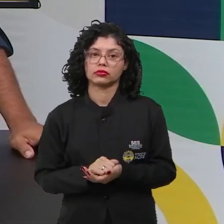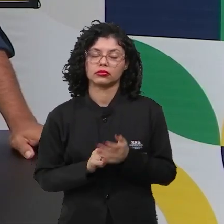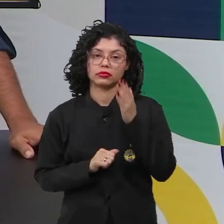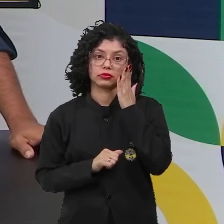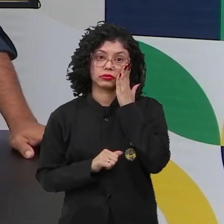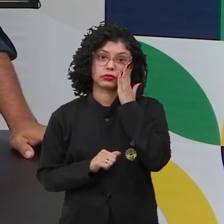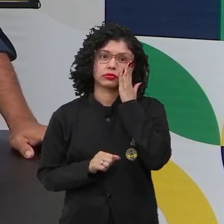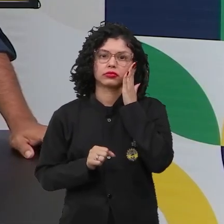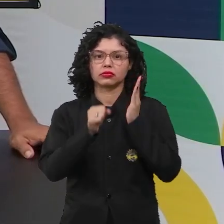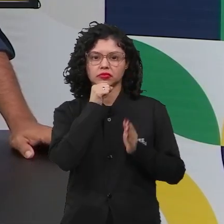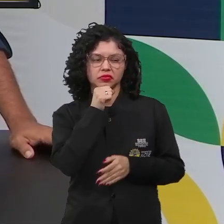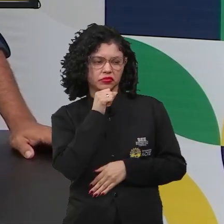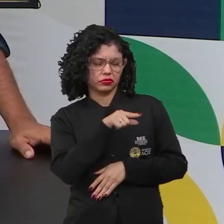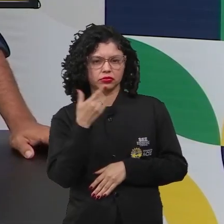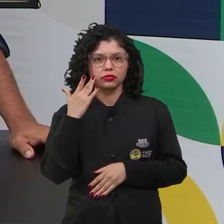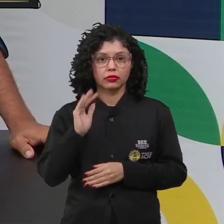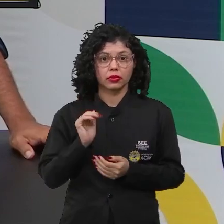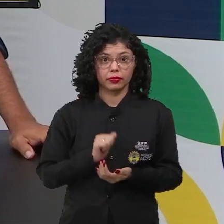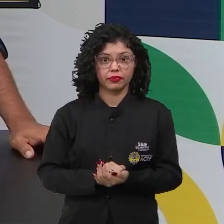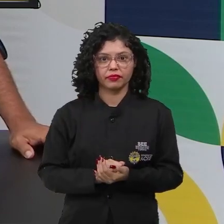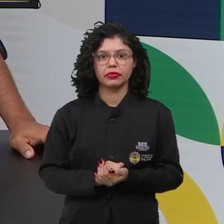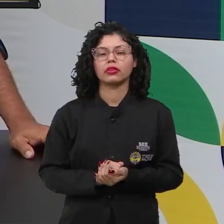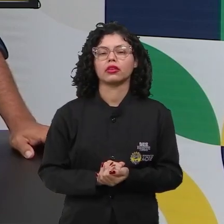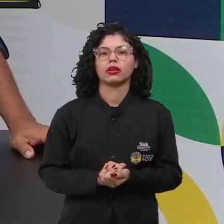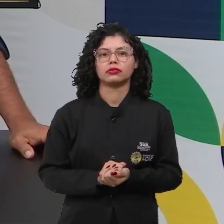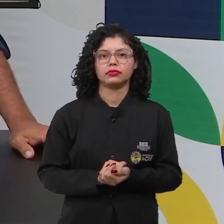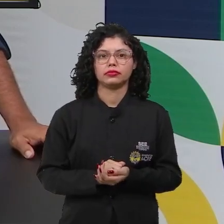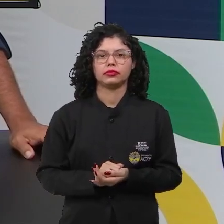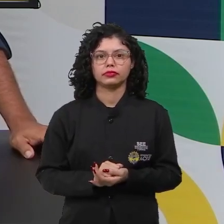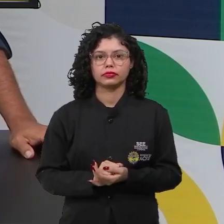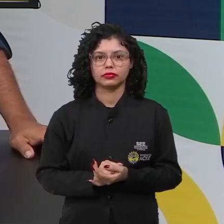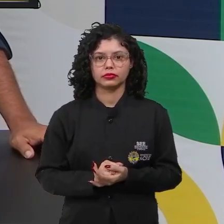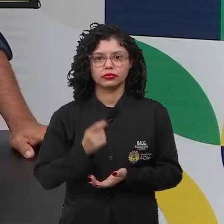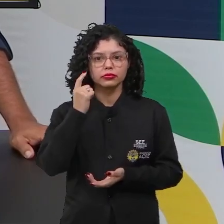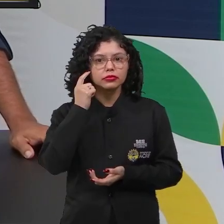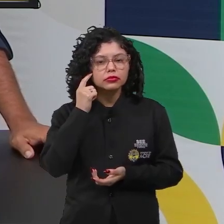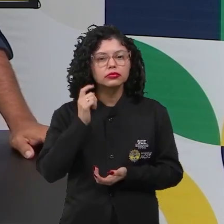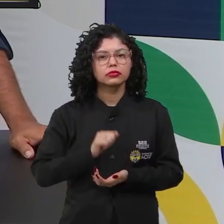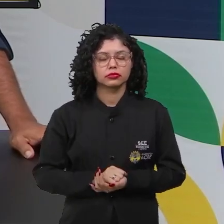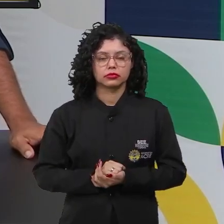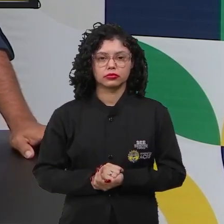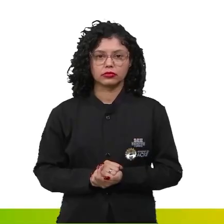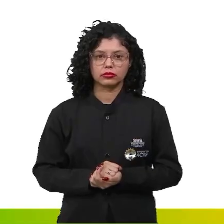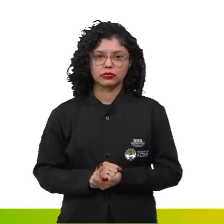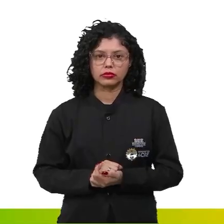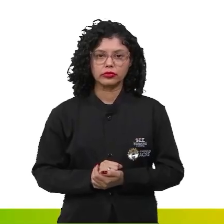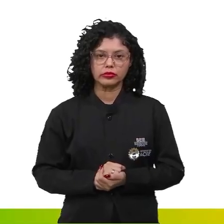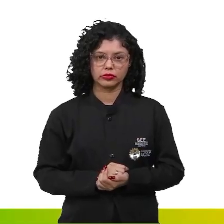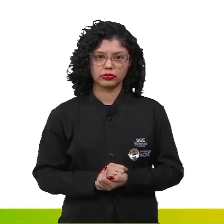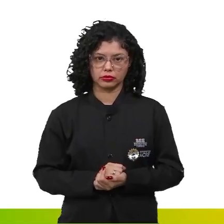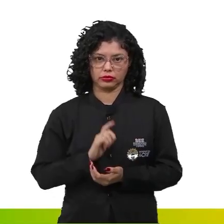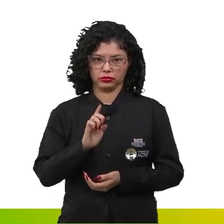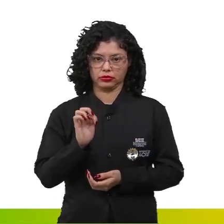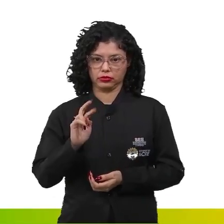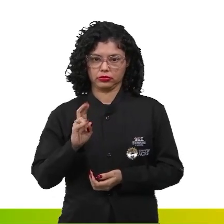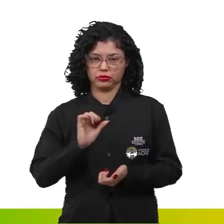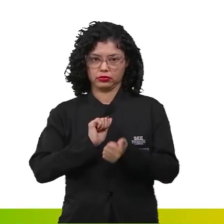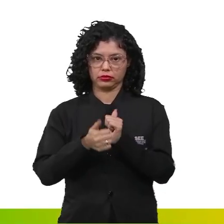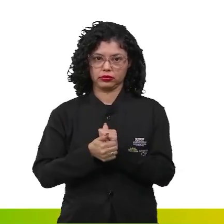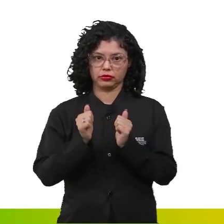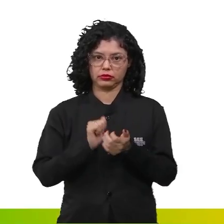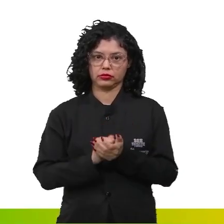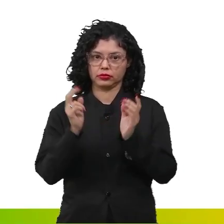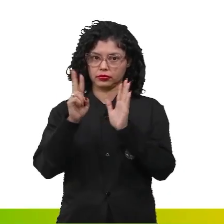velho não serve para... Gente, são pensamentos, tá bom? Enfim, equidade,